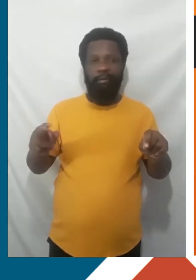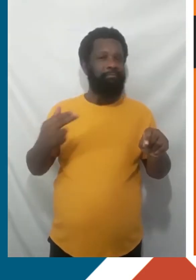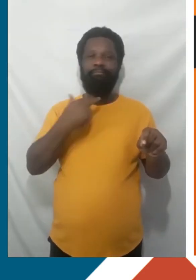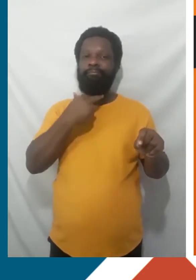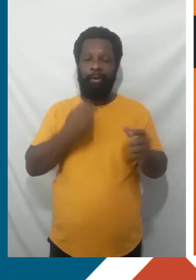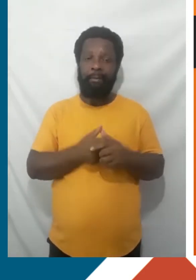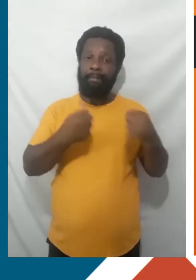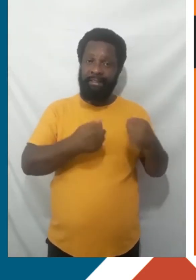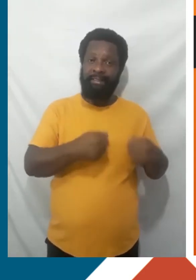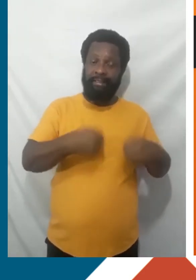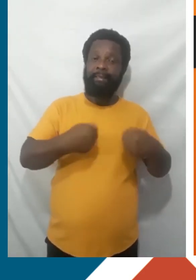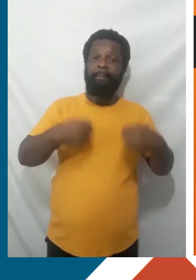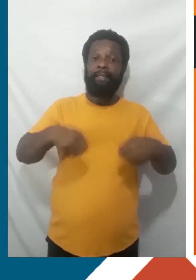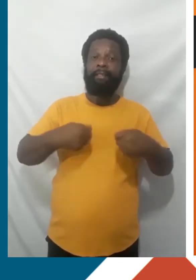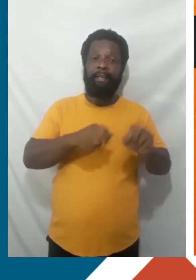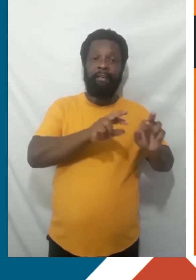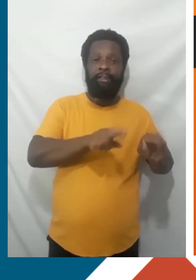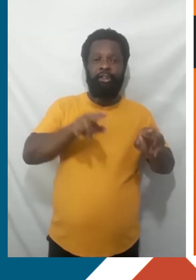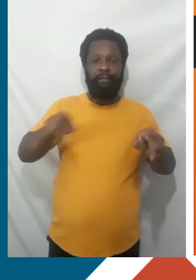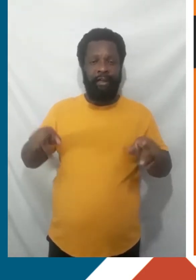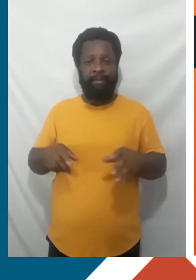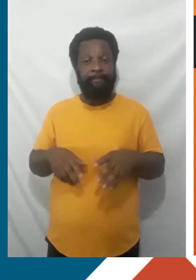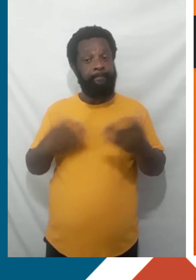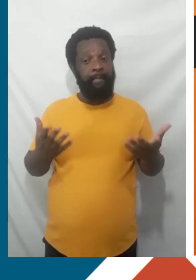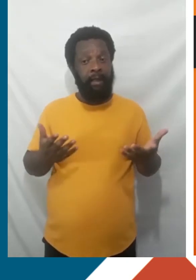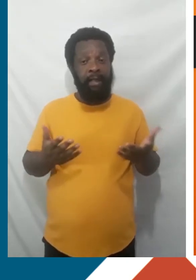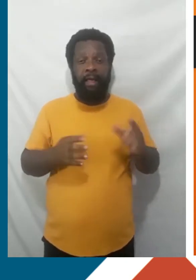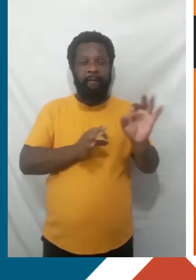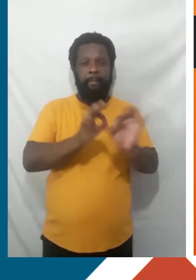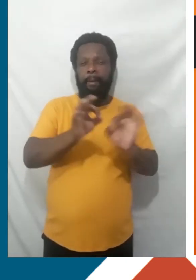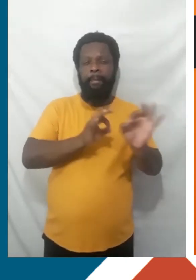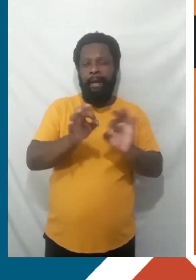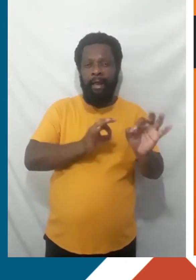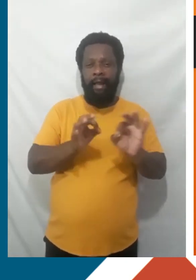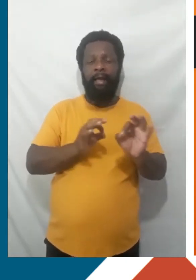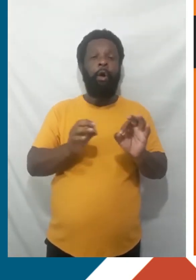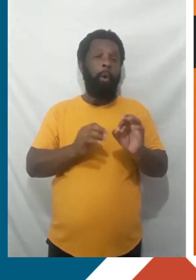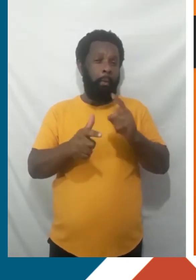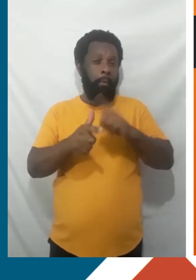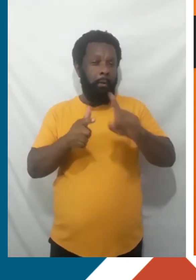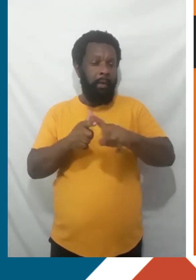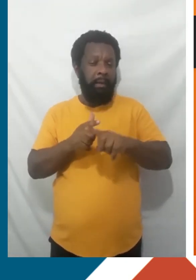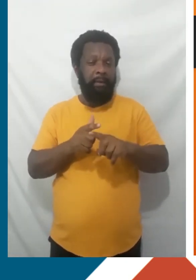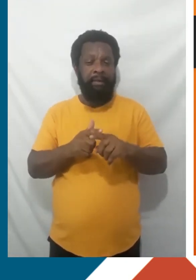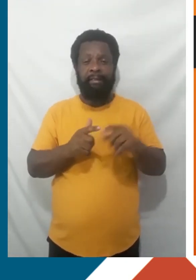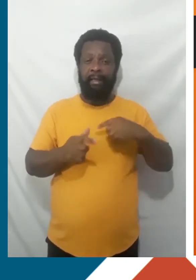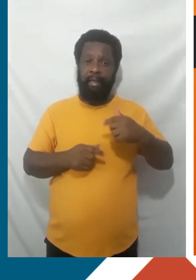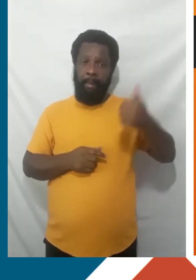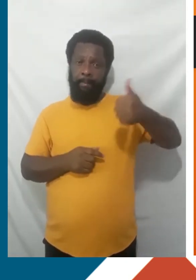os 3 dígitos distintos. Então, devido a isso, ao resolvermos o nosso